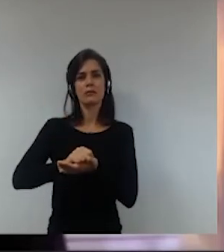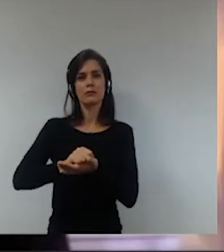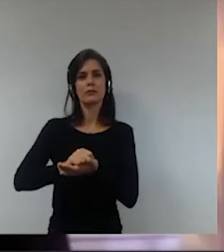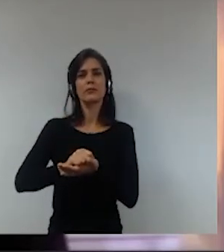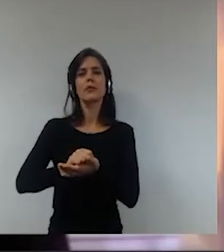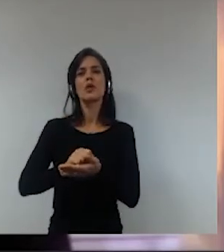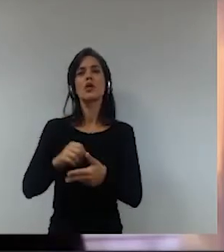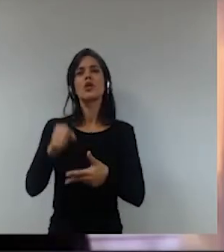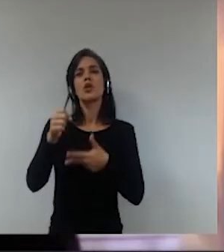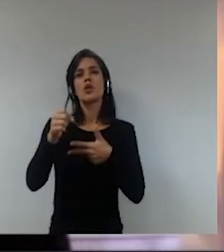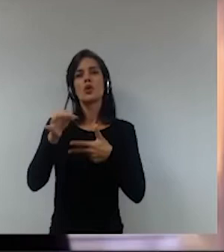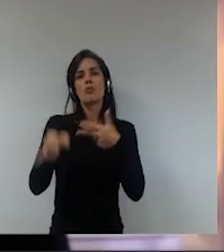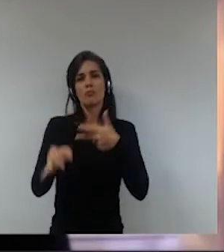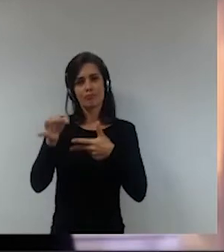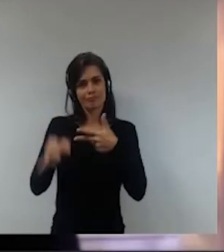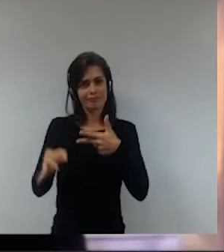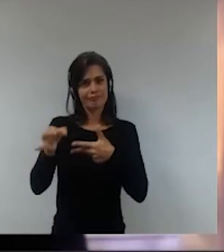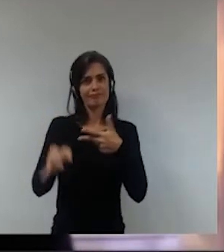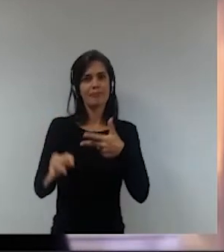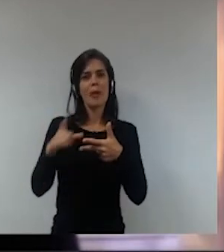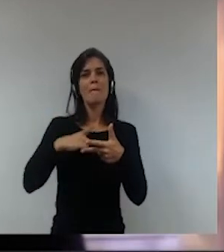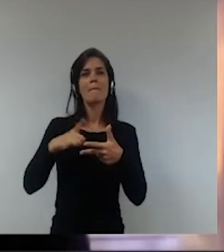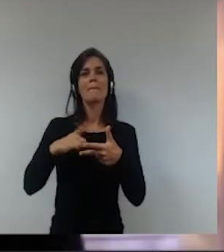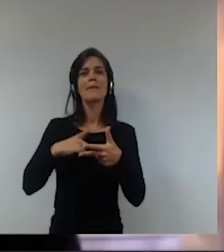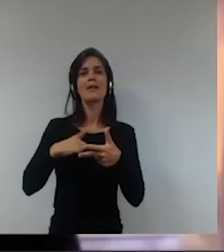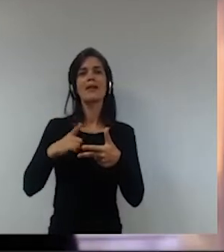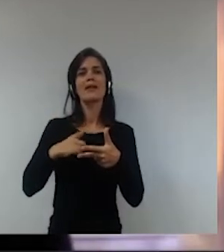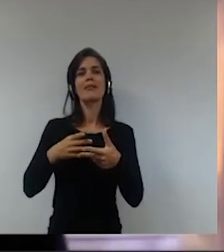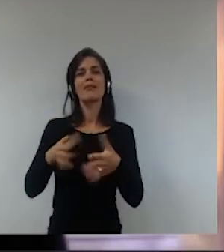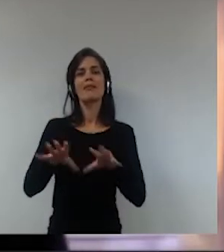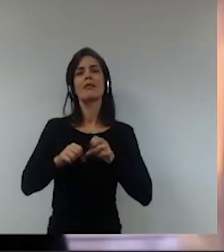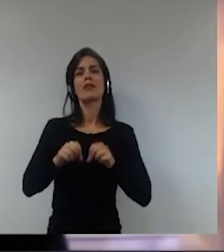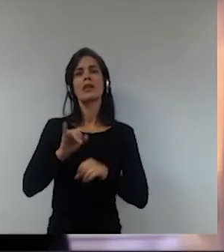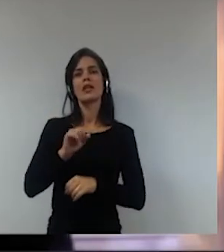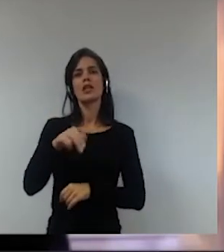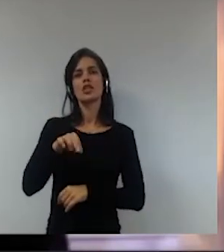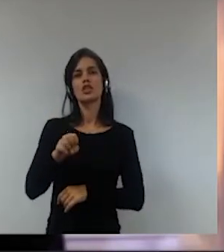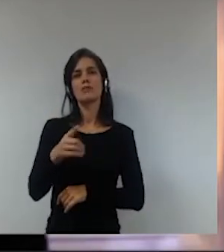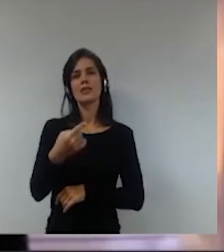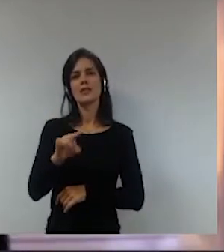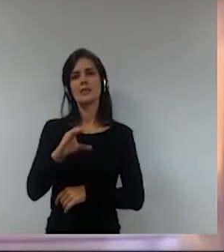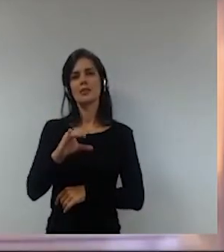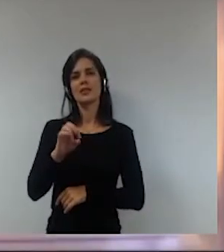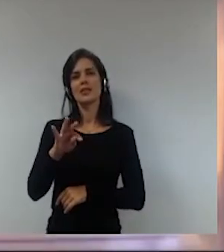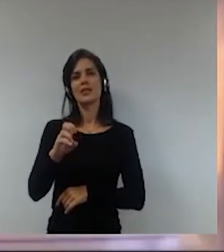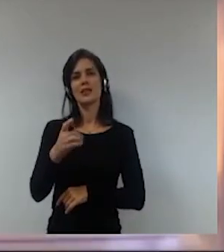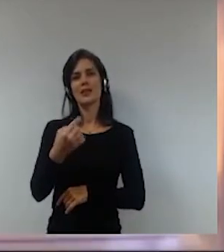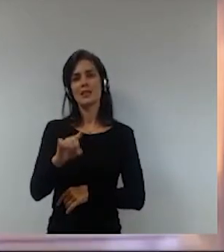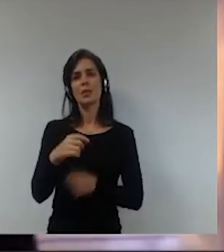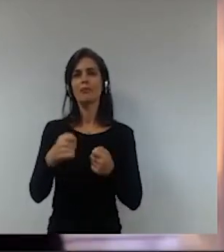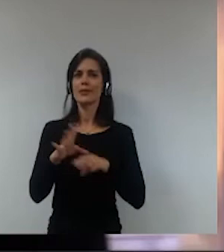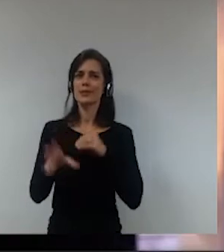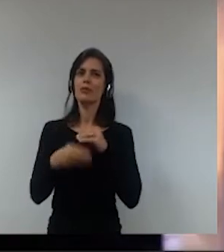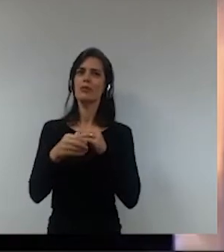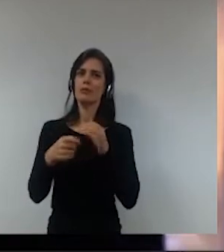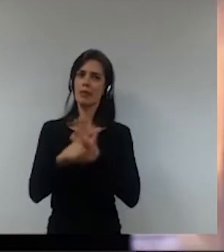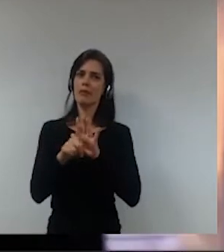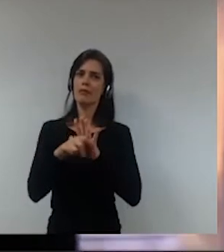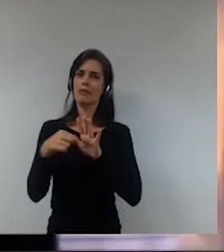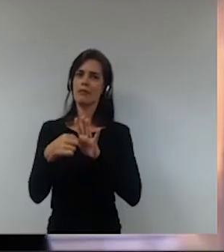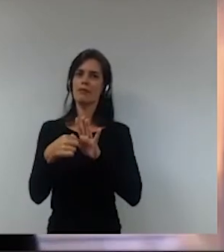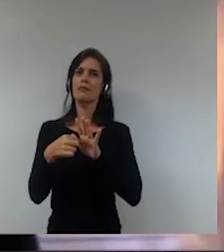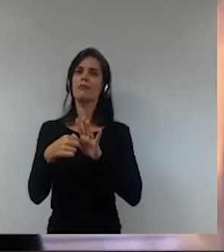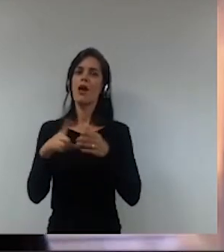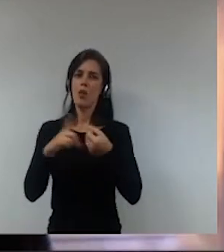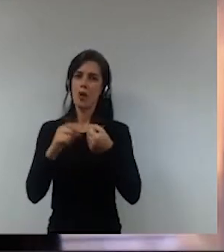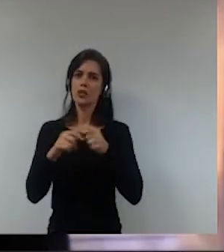Judiciário para a finalidade de receber intimações e citações. Essa regra necessita de complementação. Foi por força dessa